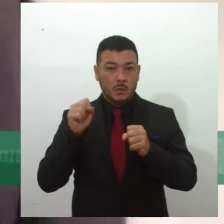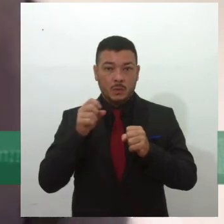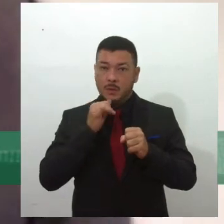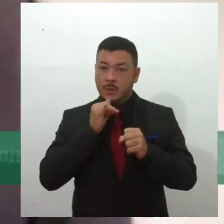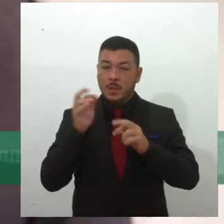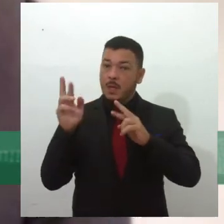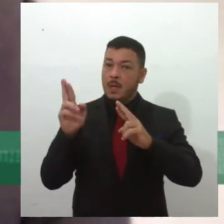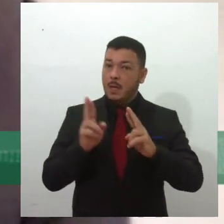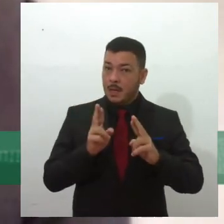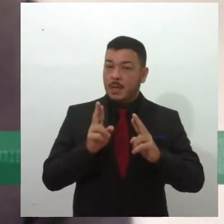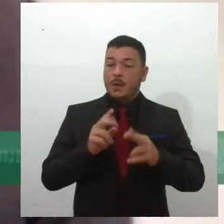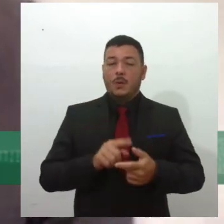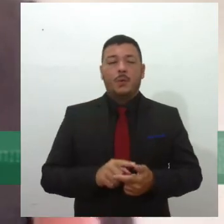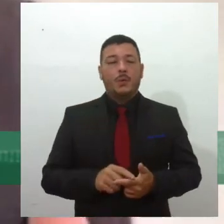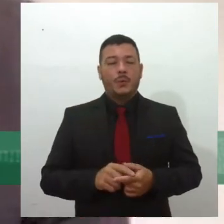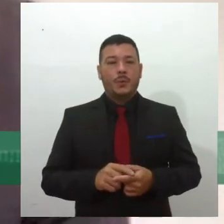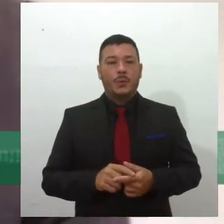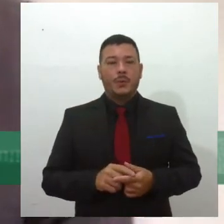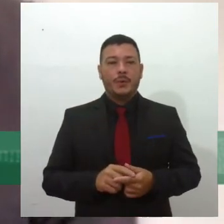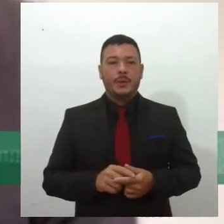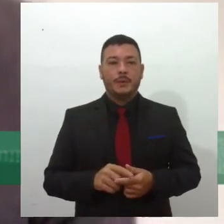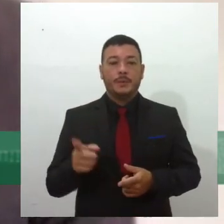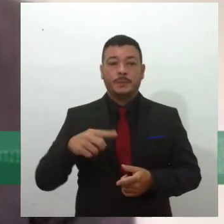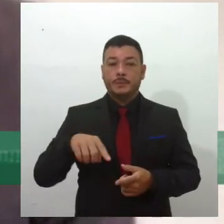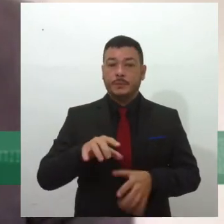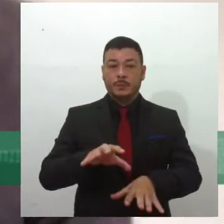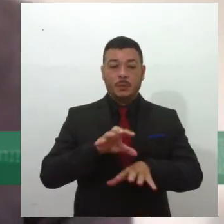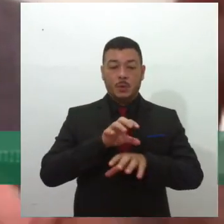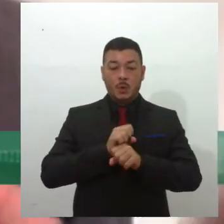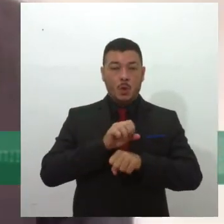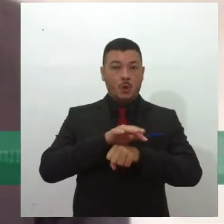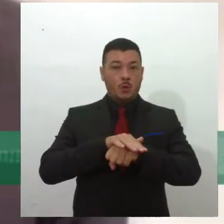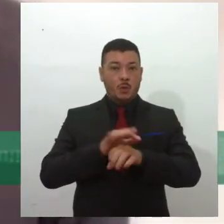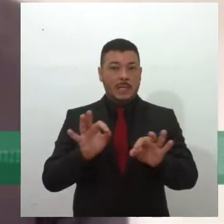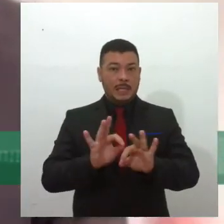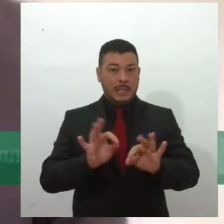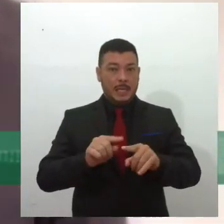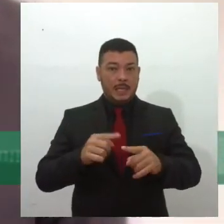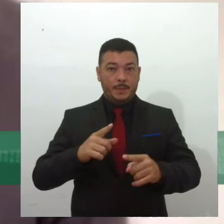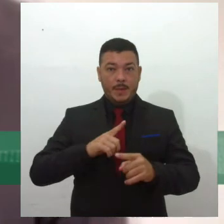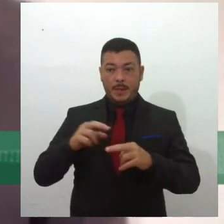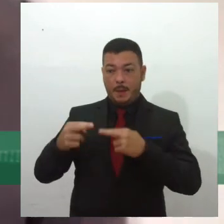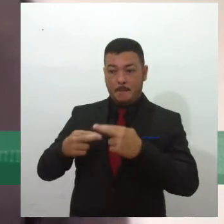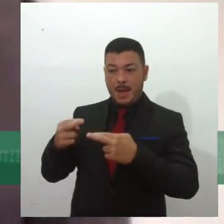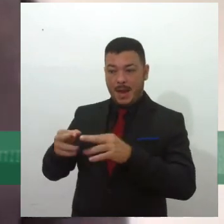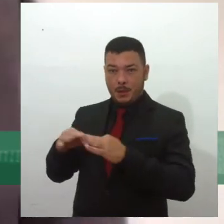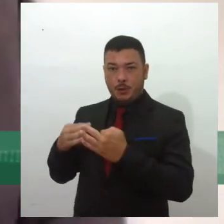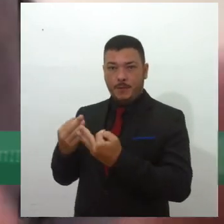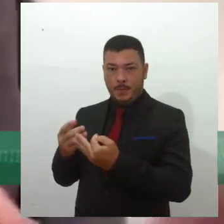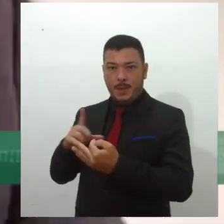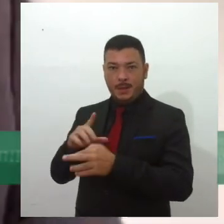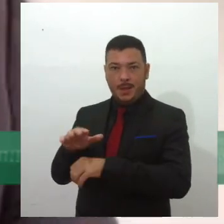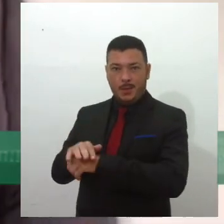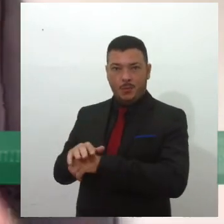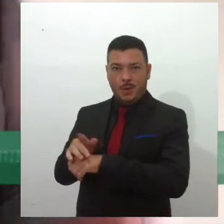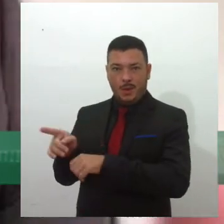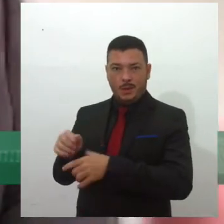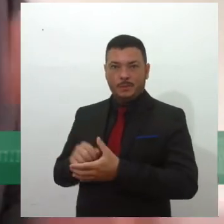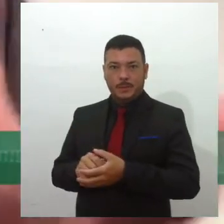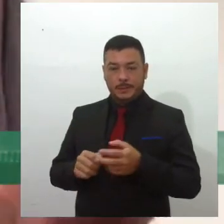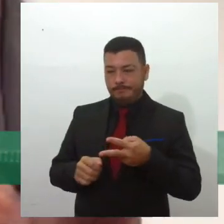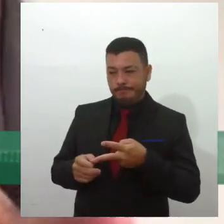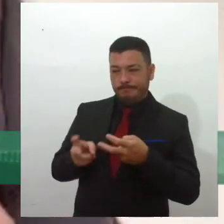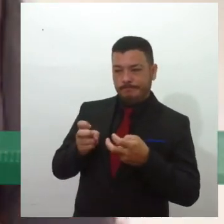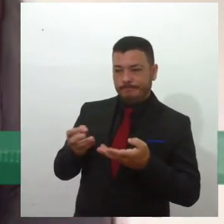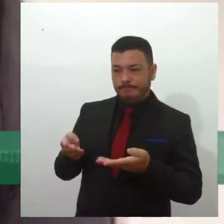esperança. Para aqueles que não foram acometidos pelas doenças, mas têm um parente que está doente, eles observando